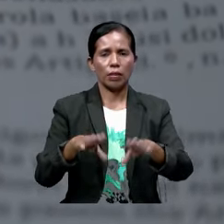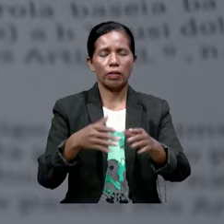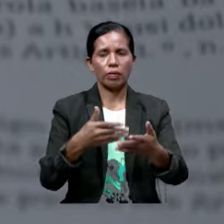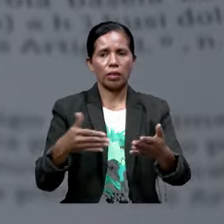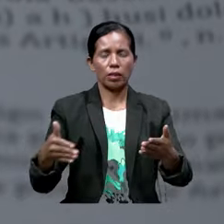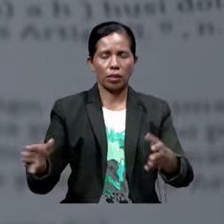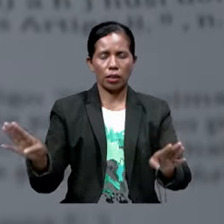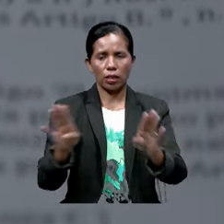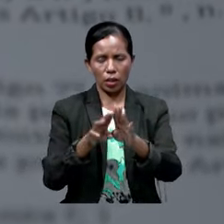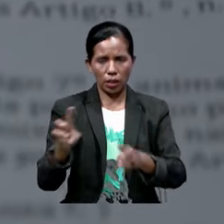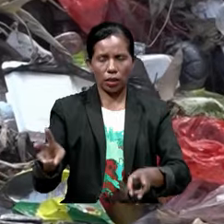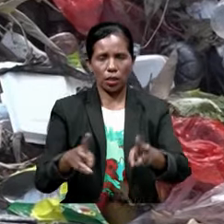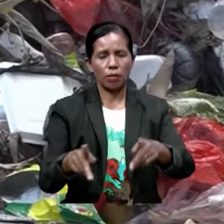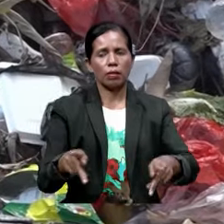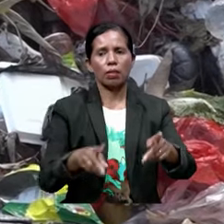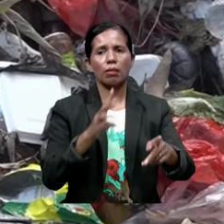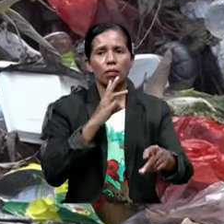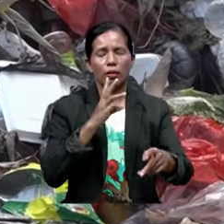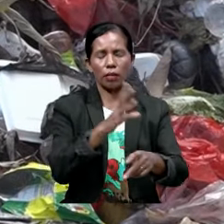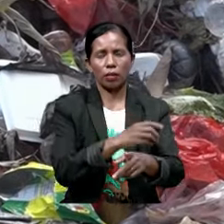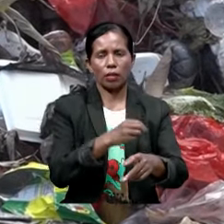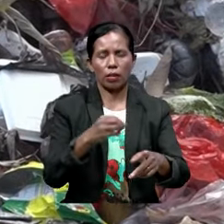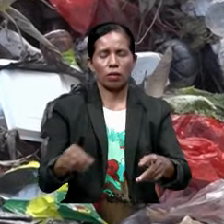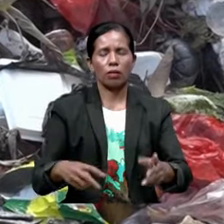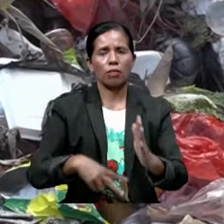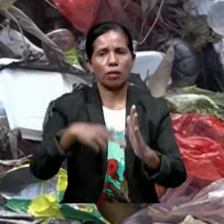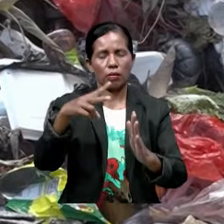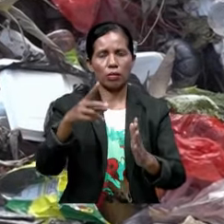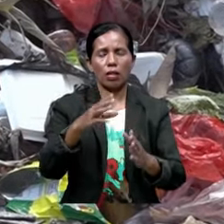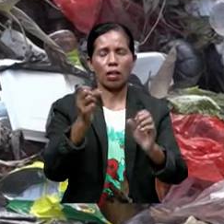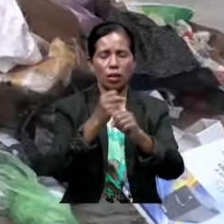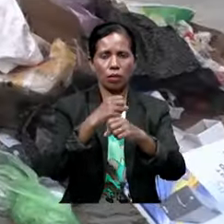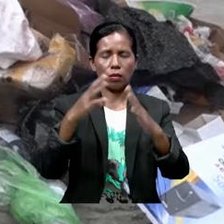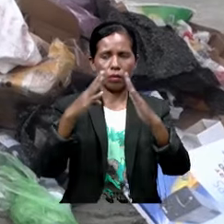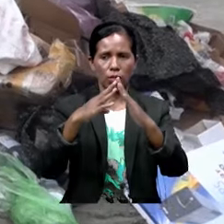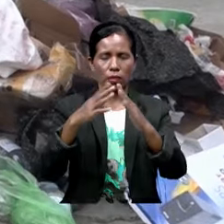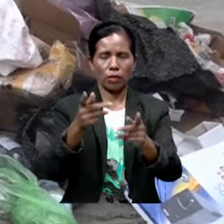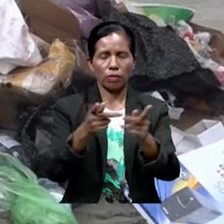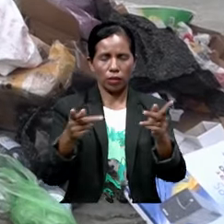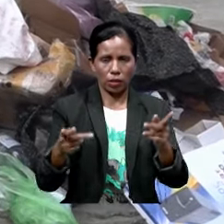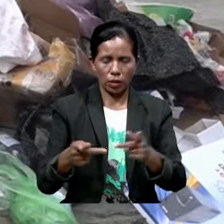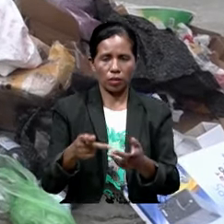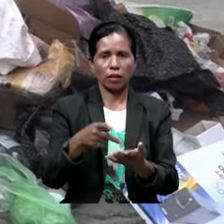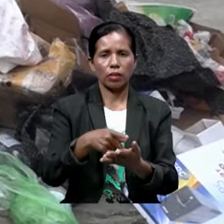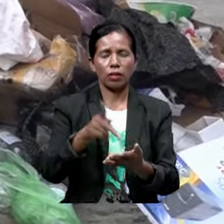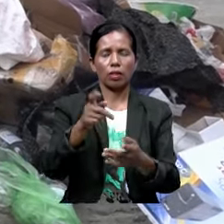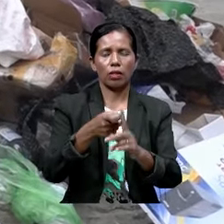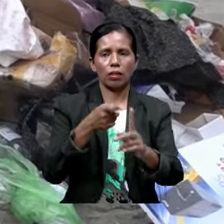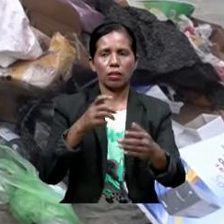taka dalam público, bedalam kavaleta ho valor construção iha área protegida, se selu husi